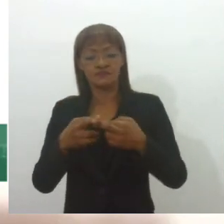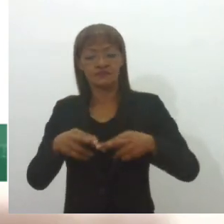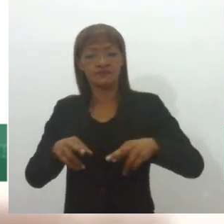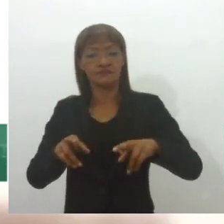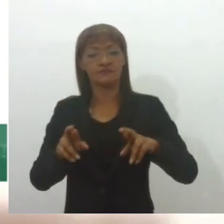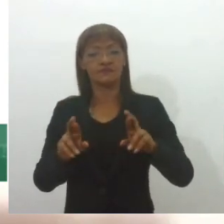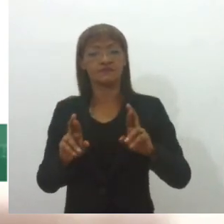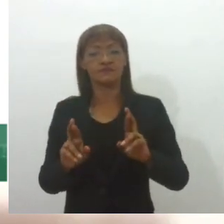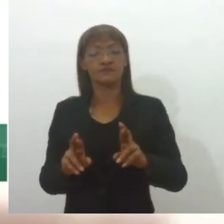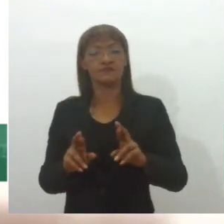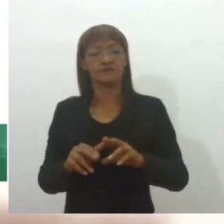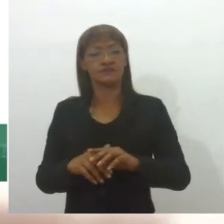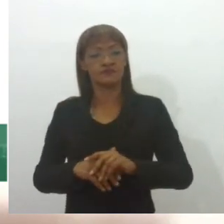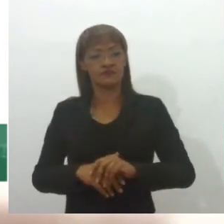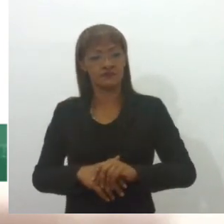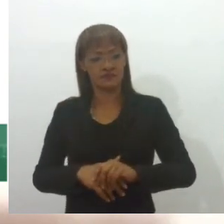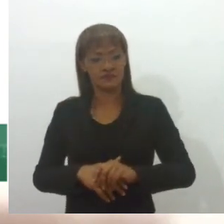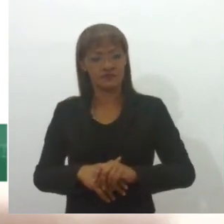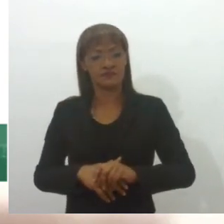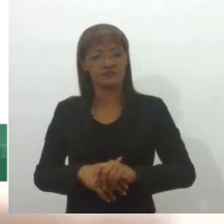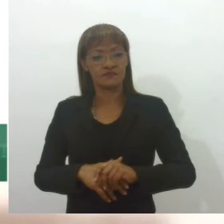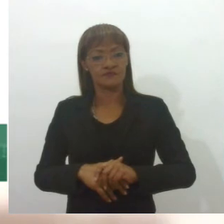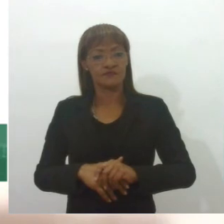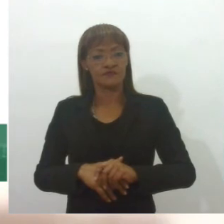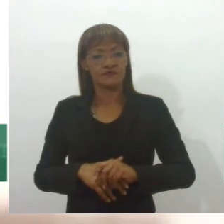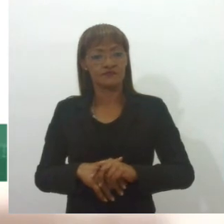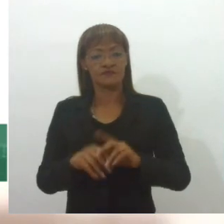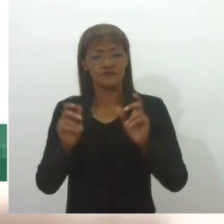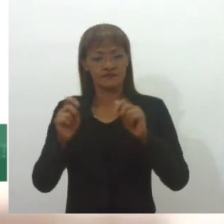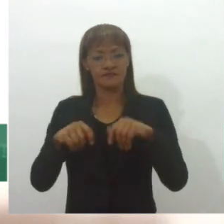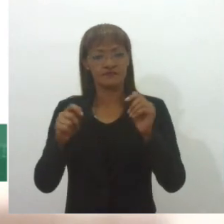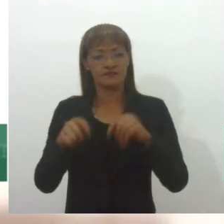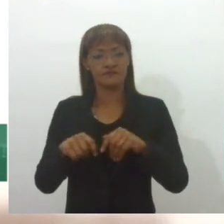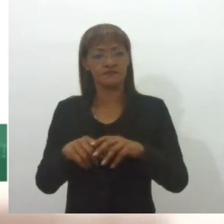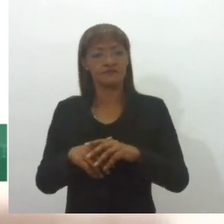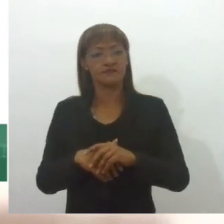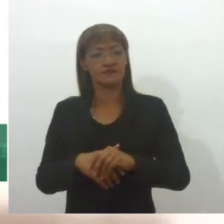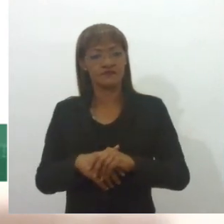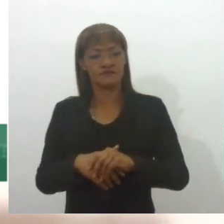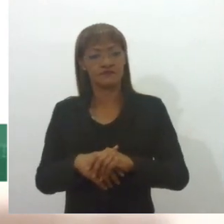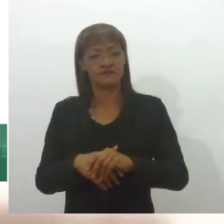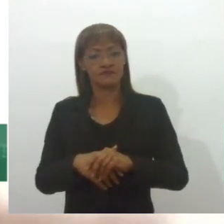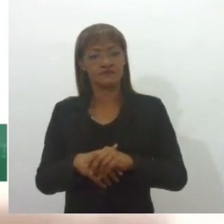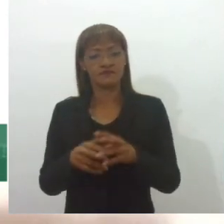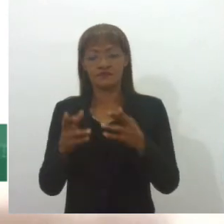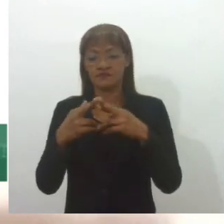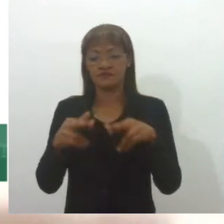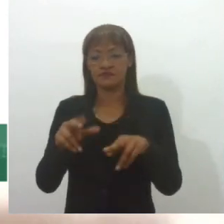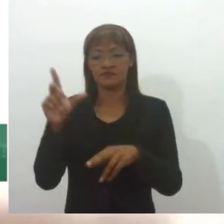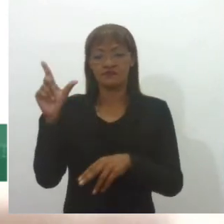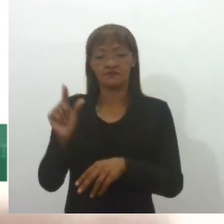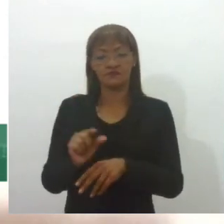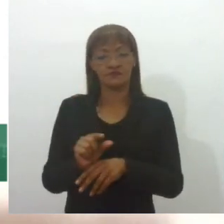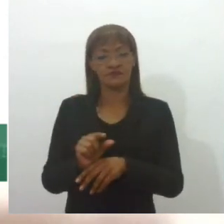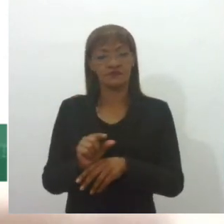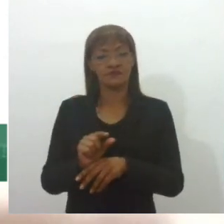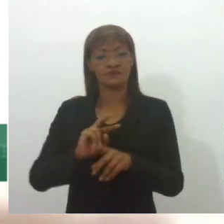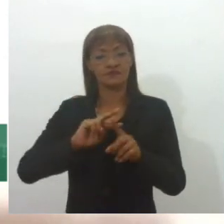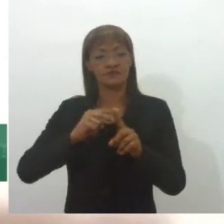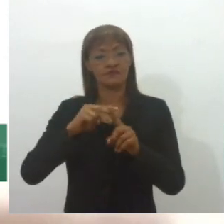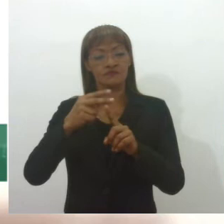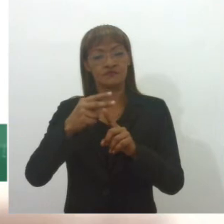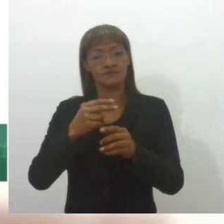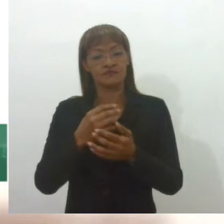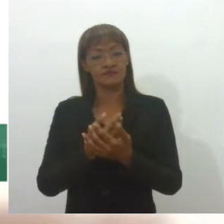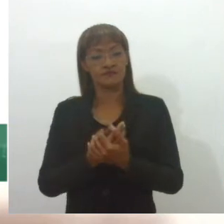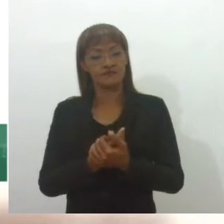a redução, né, para tentar reduzir a evolução desse aumento absurdo dessas tarifas.